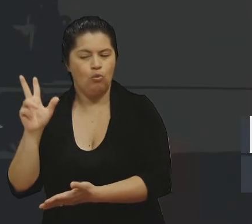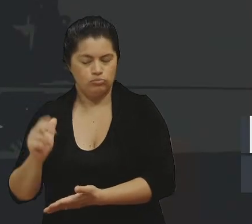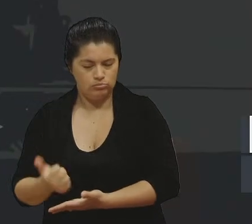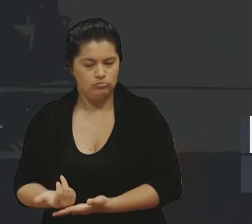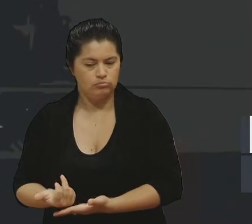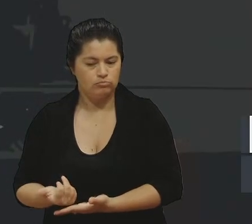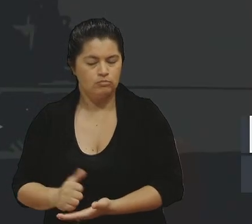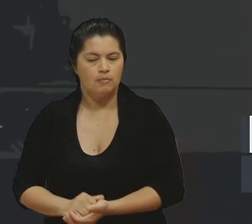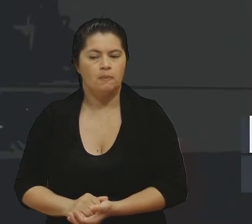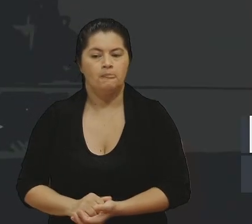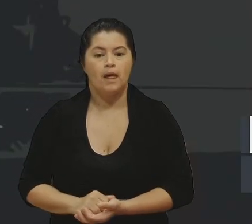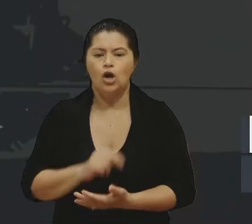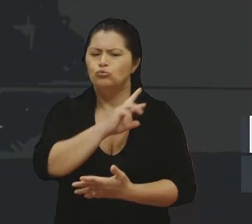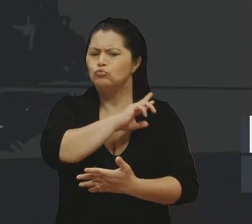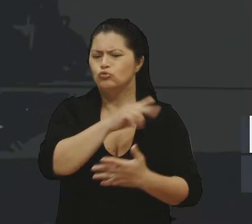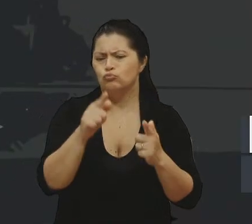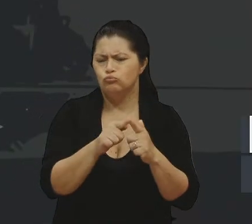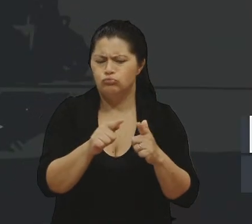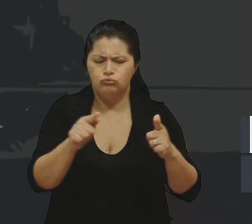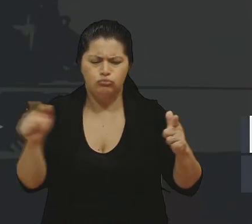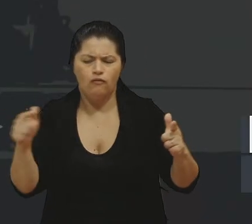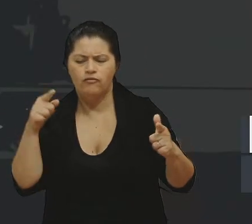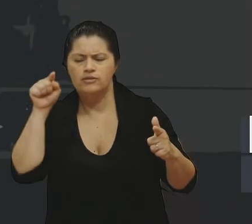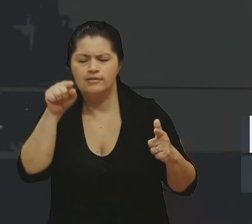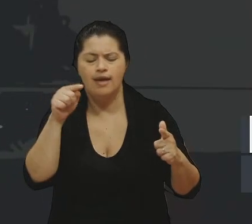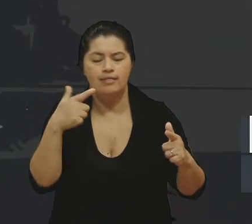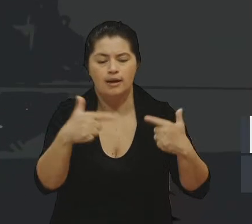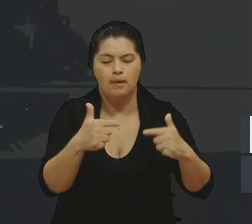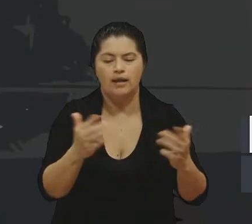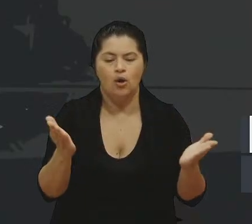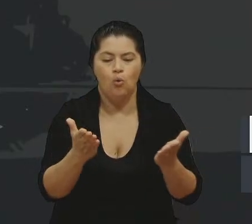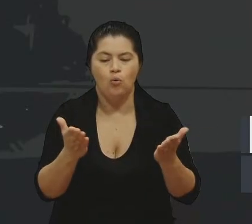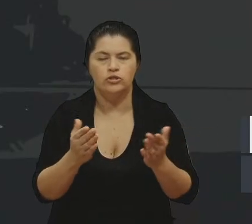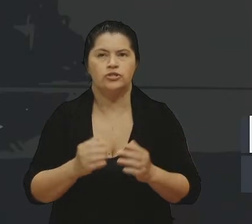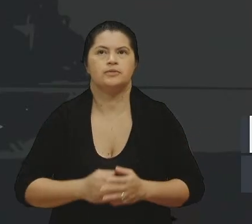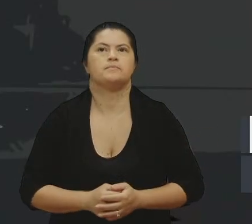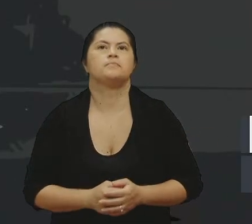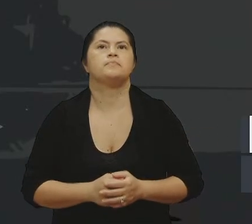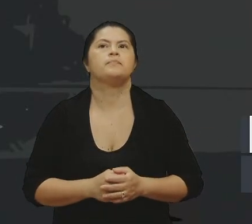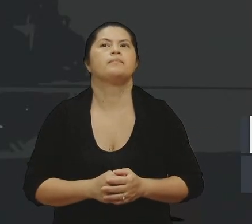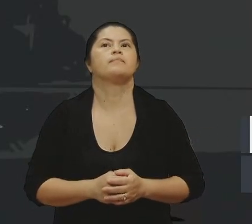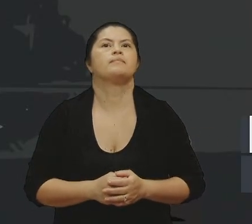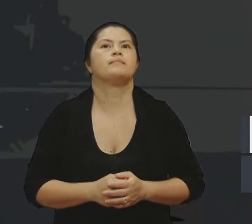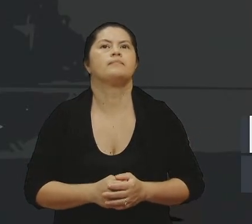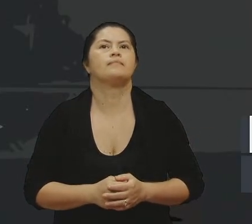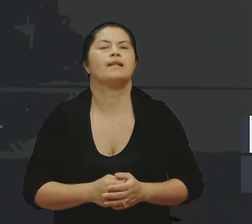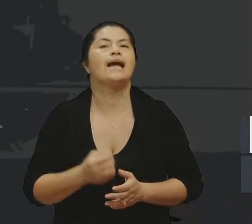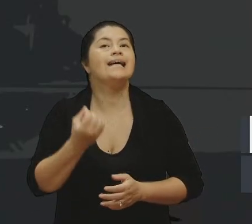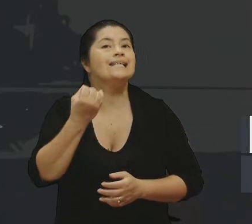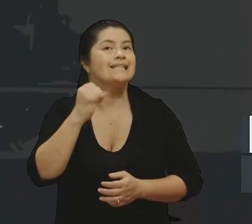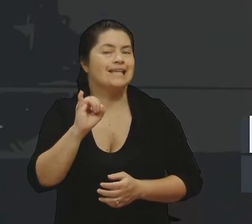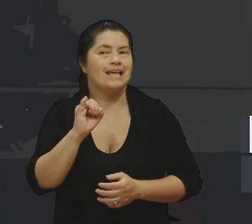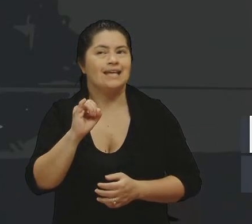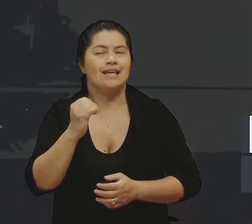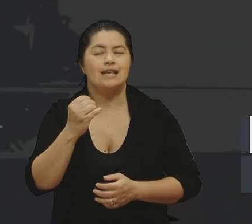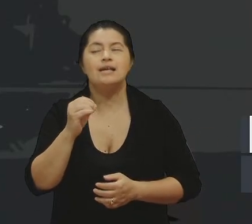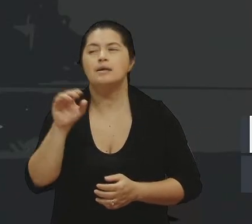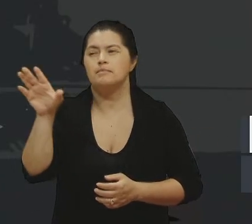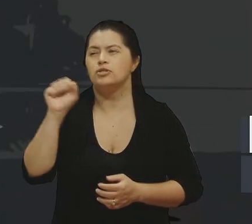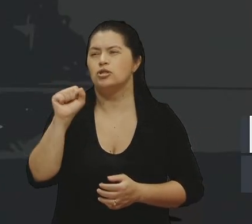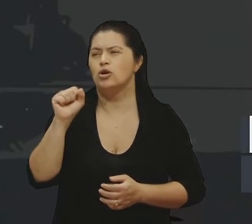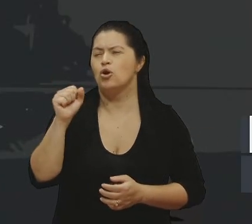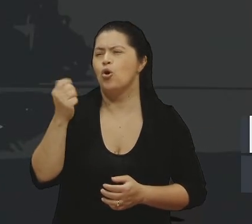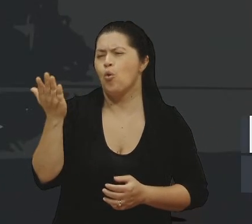tudo isso acontece nos segmentos que vocês trabalham hoje. Pode passar. E se eu pedir para o meu amigo lá do Peludinho, eu